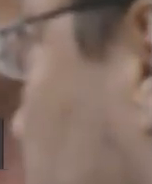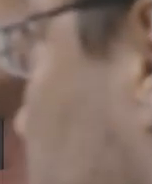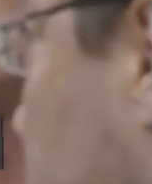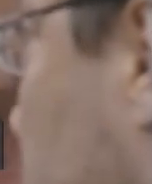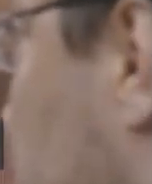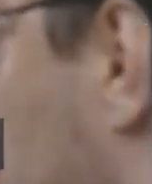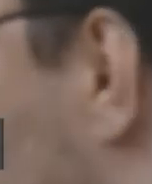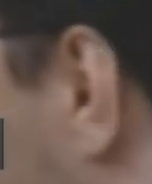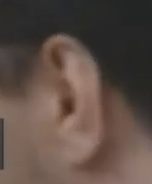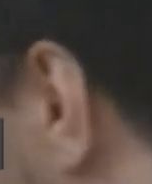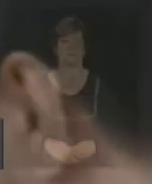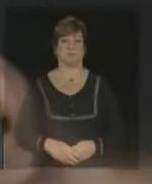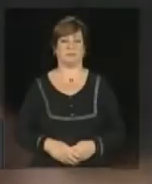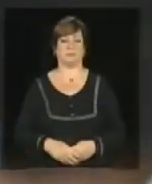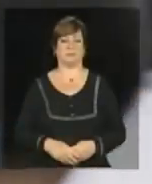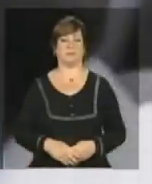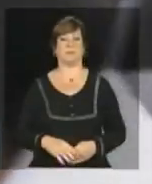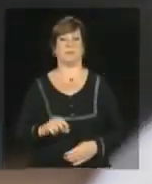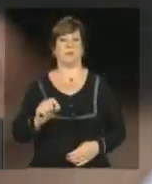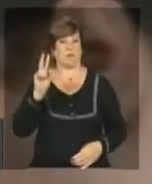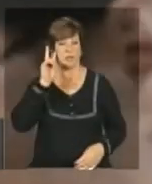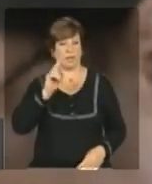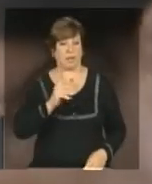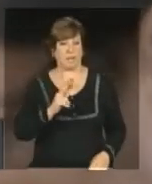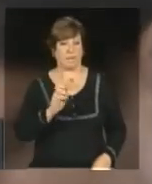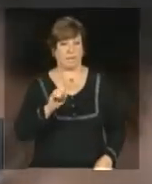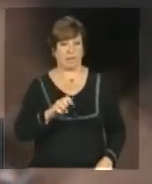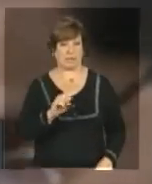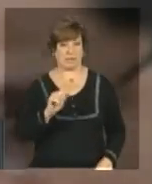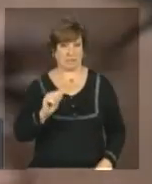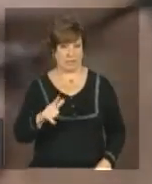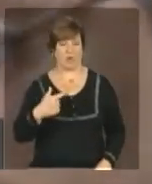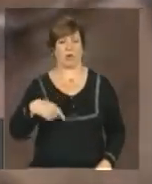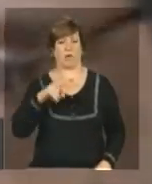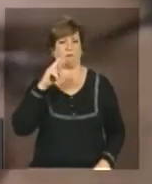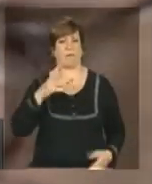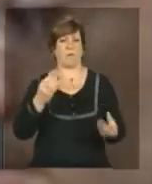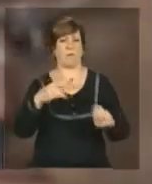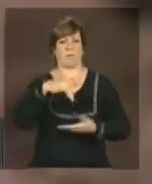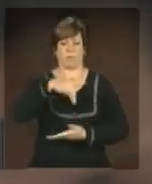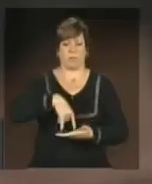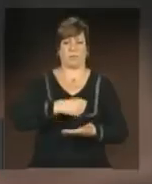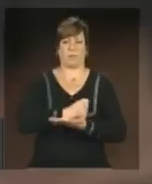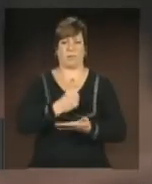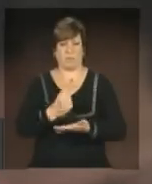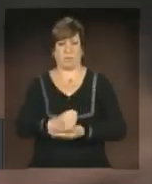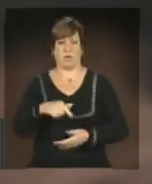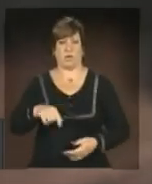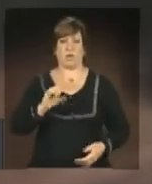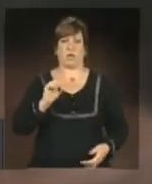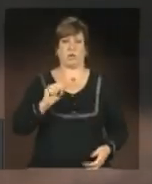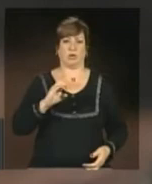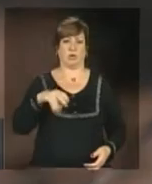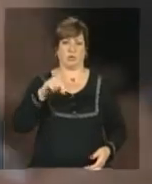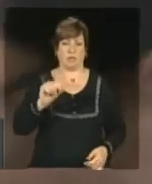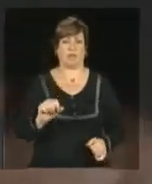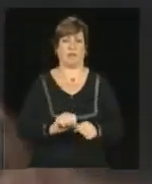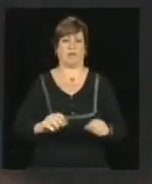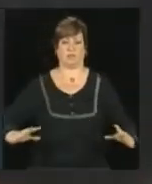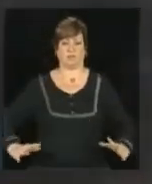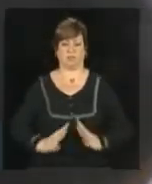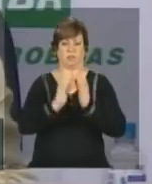Sim. Bom, no pré-sal, acabamos de ver muitas contratações de sonda feitas no Brasil, plataformas feitas no Brasil.